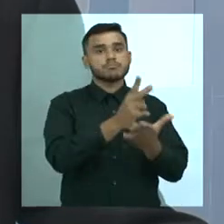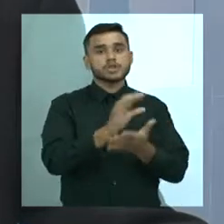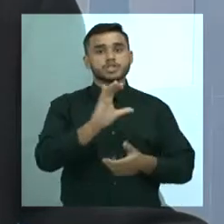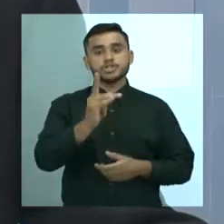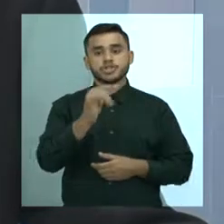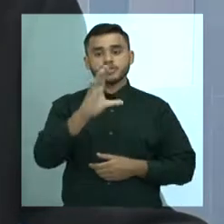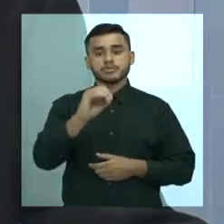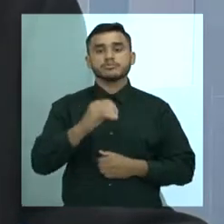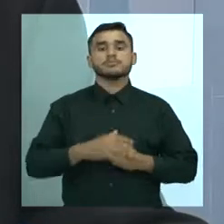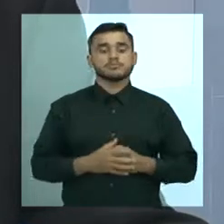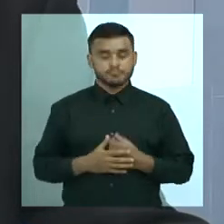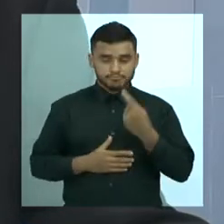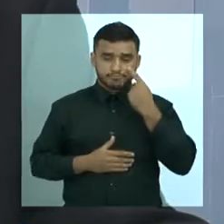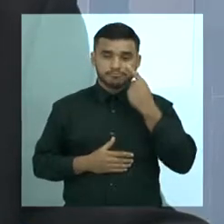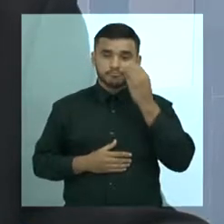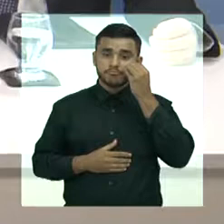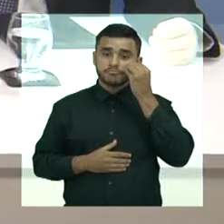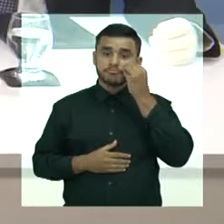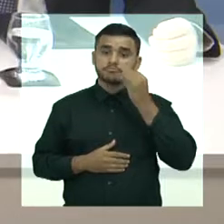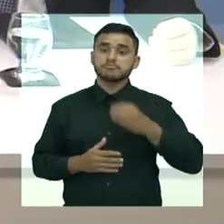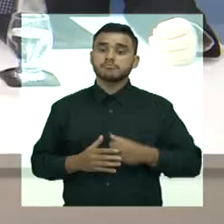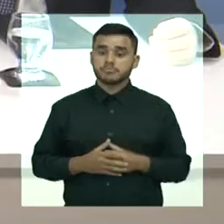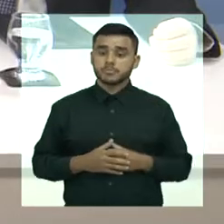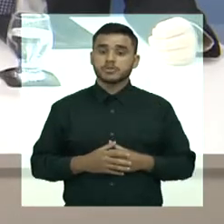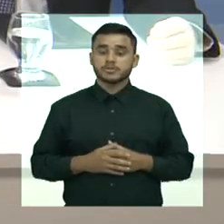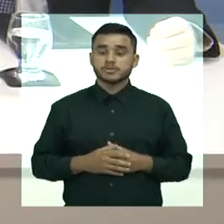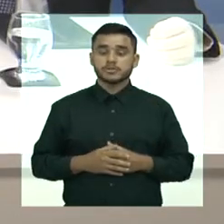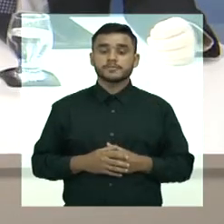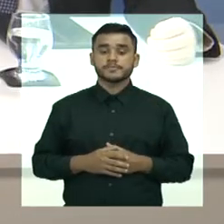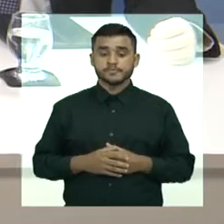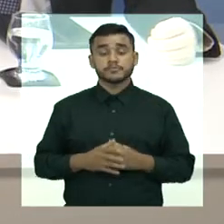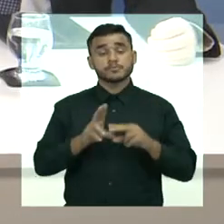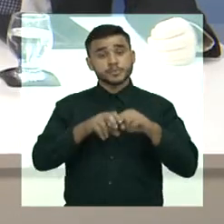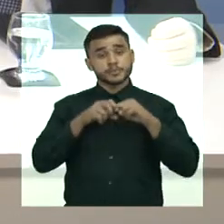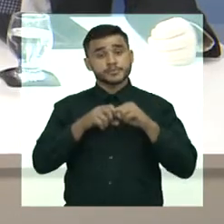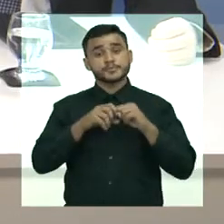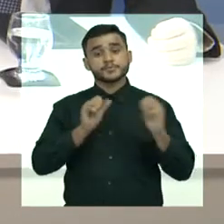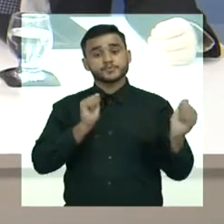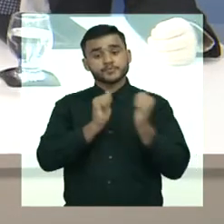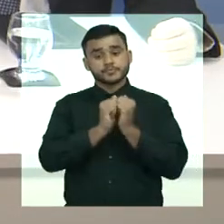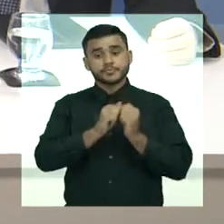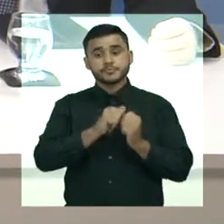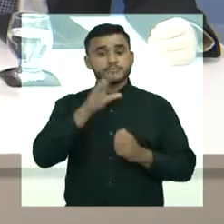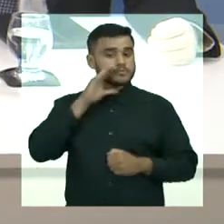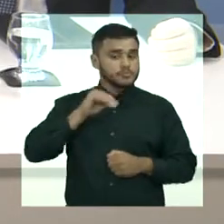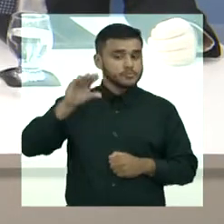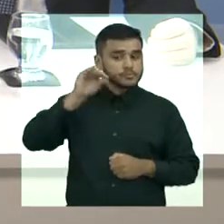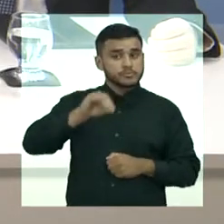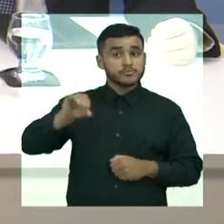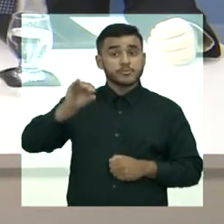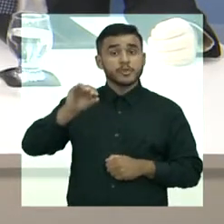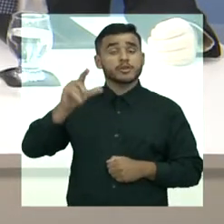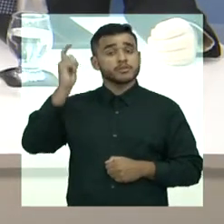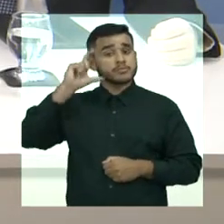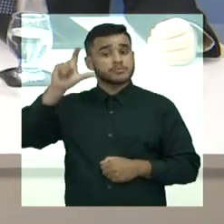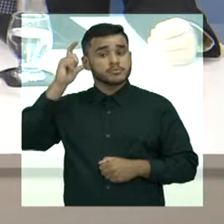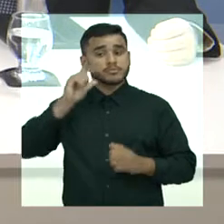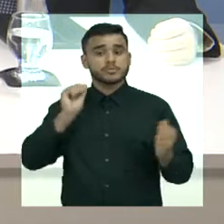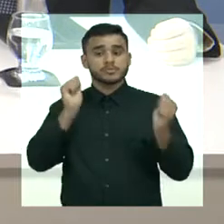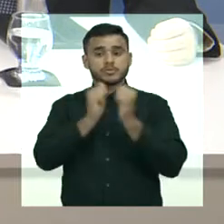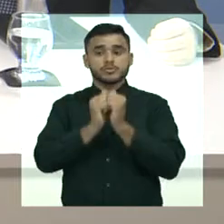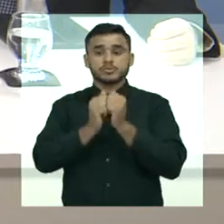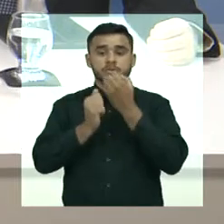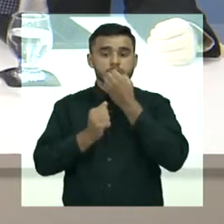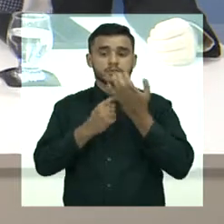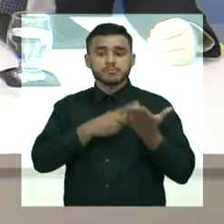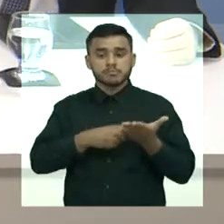2022. E também acredito que ao lado de Ciro e Cid Gomes. E o DEM, nesse aspecto, seria um partido mais tranquilo para